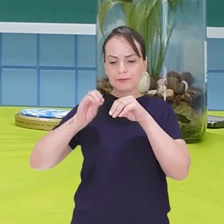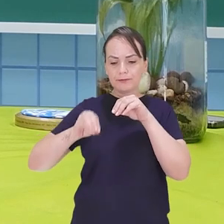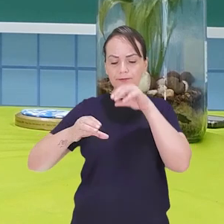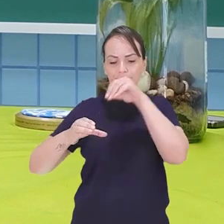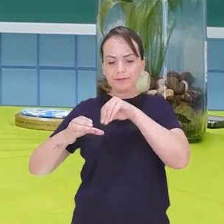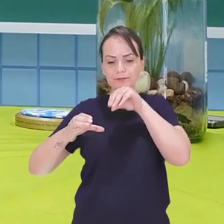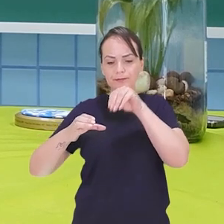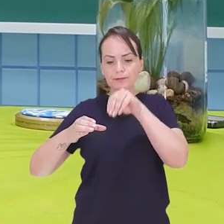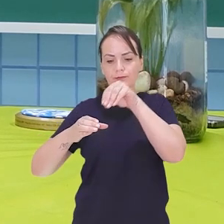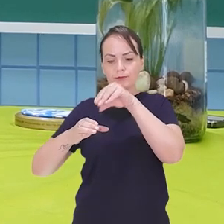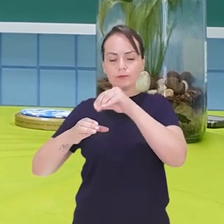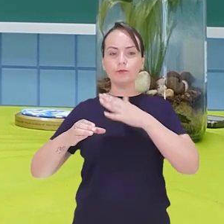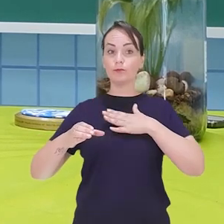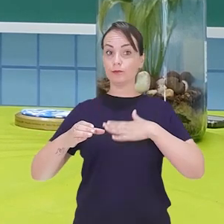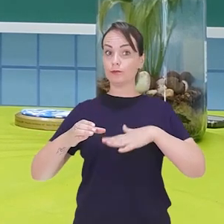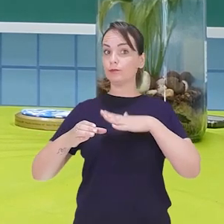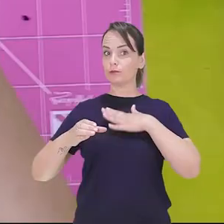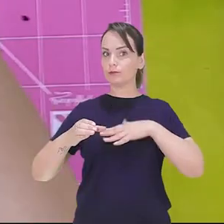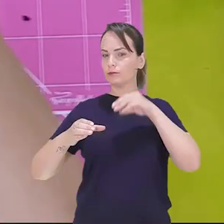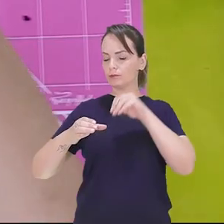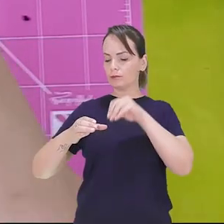Então você pode ir colocando aos poucos.